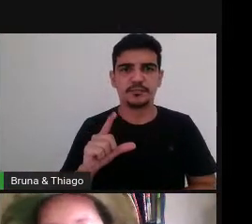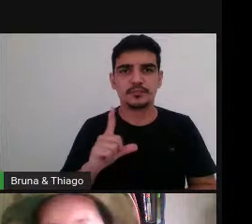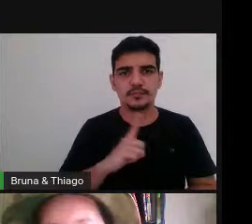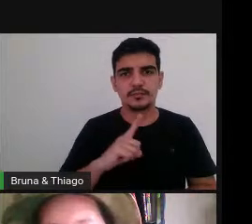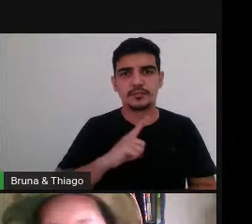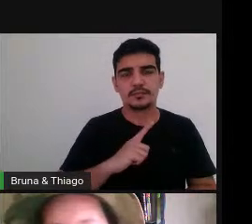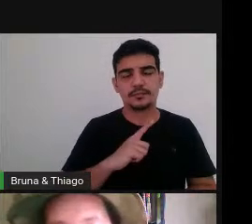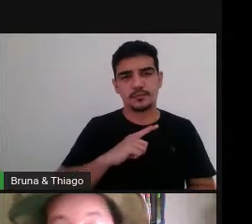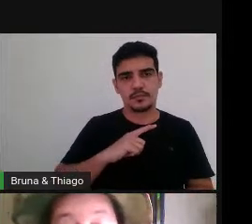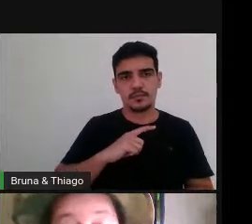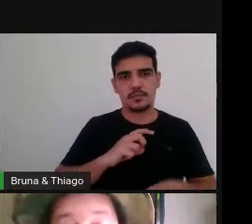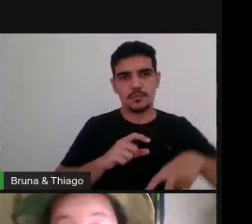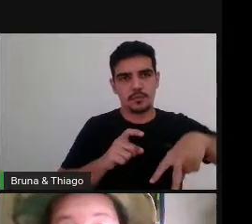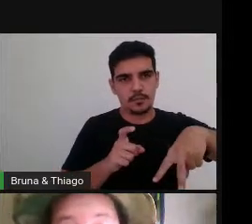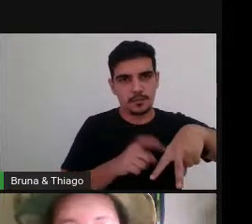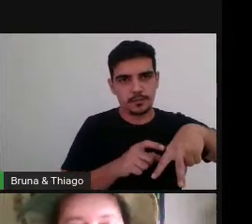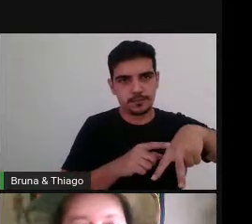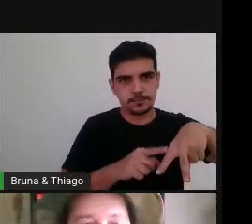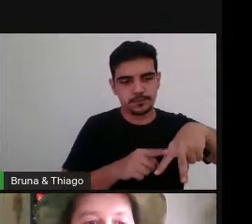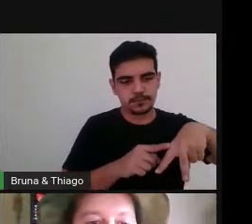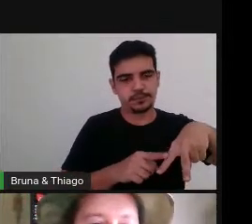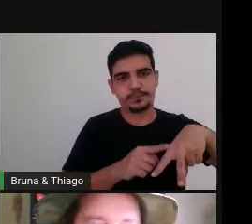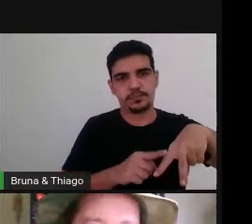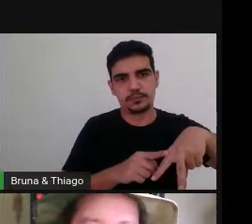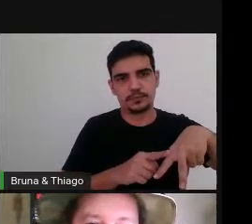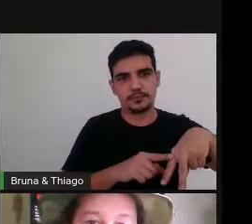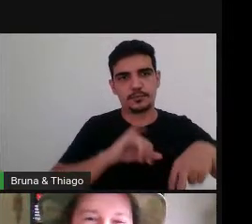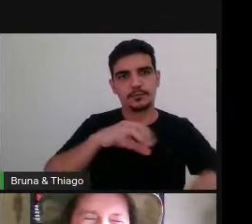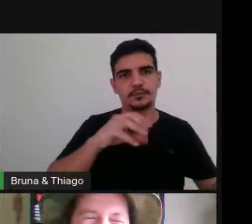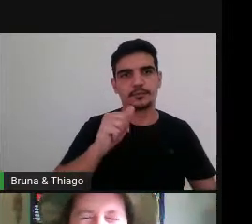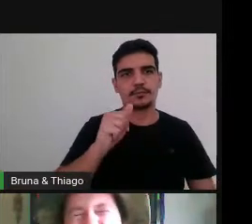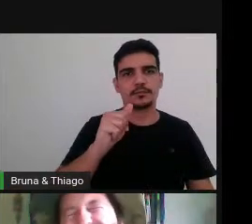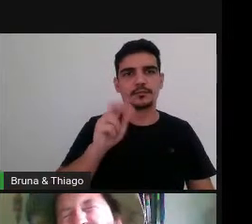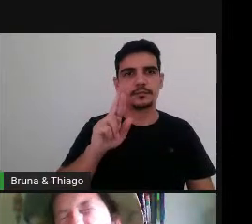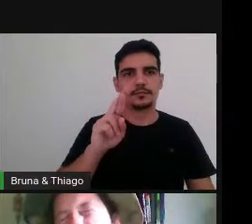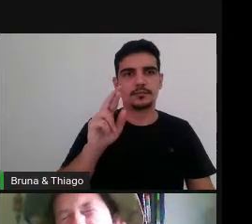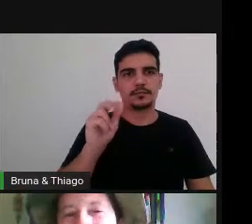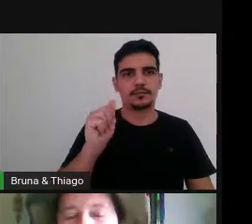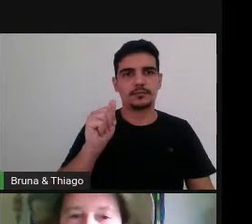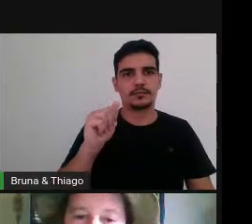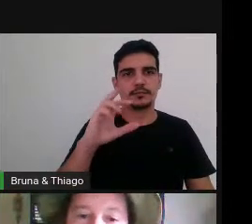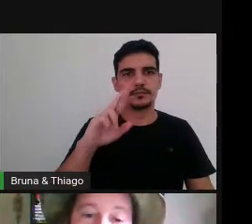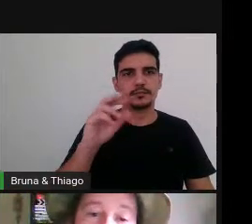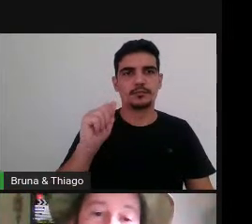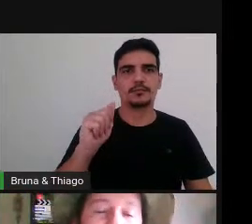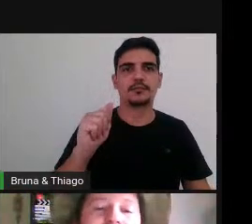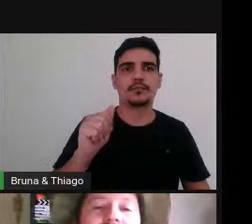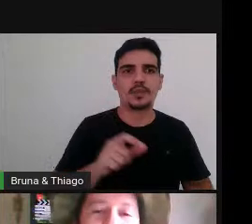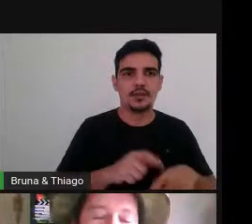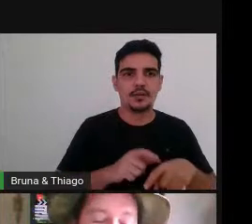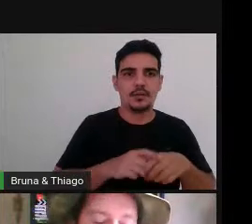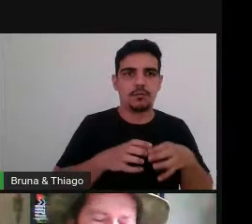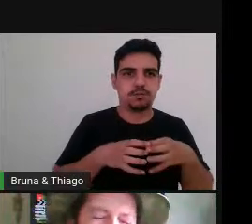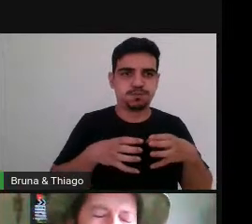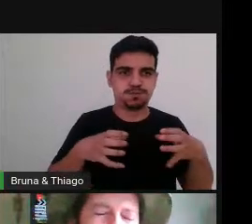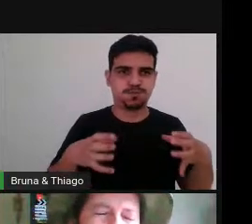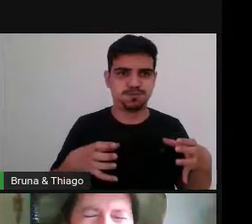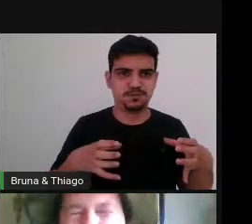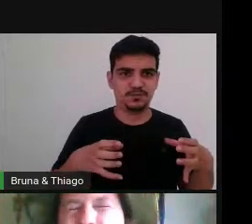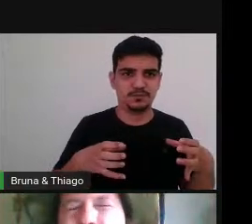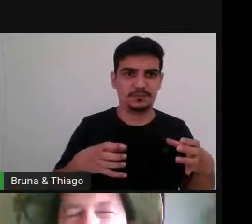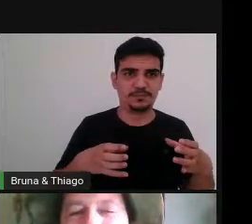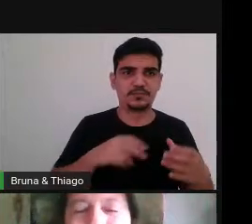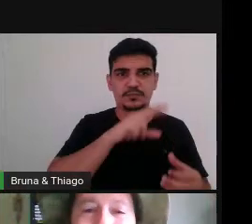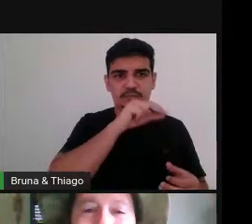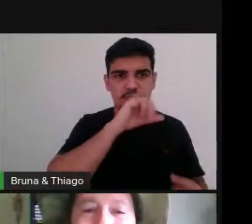local. Vai ter muita hemorragia, uma jararaca sangra muito, tem um edema, muita dor, inchaço. Já uma pico de jaca, a pessoa tem isso, muita dor,